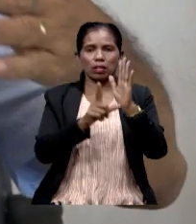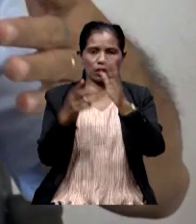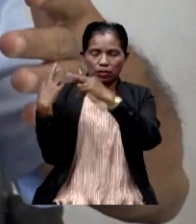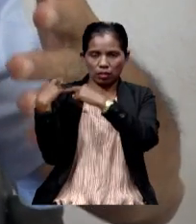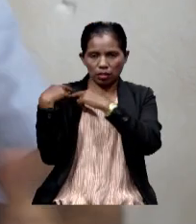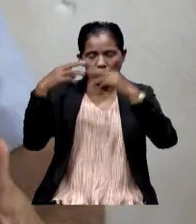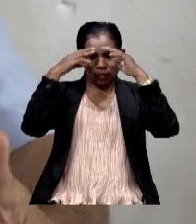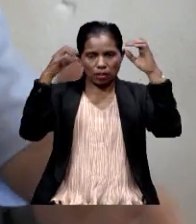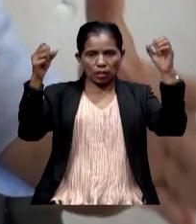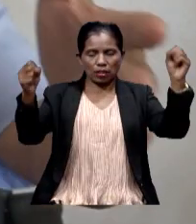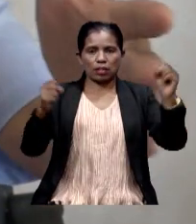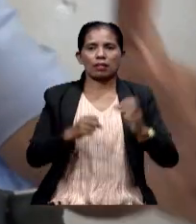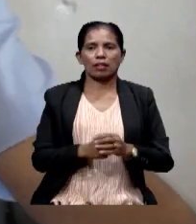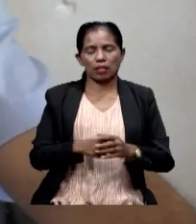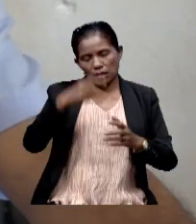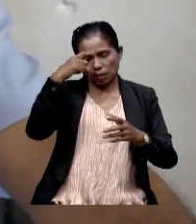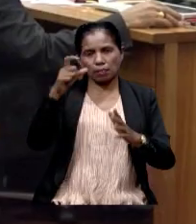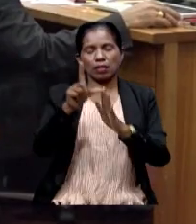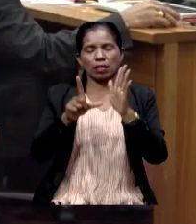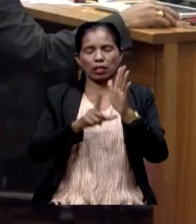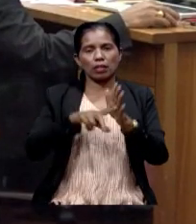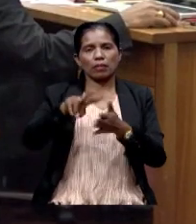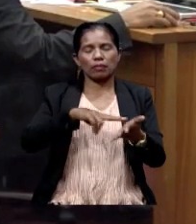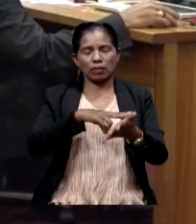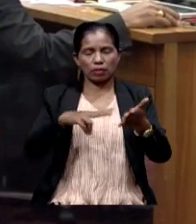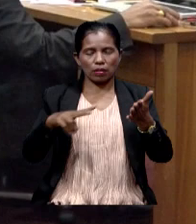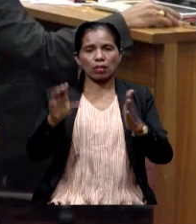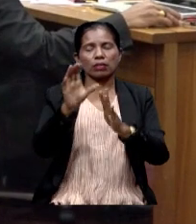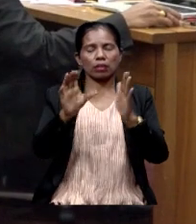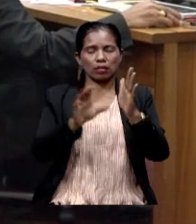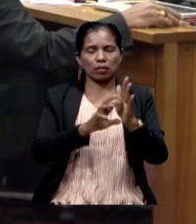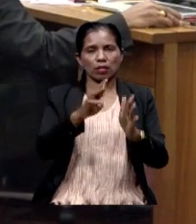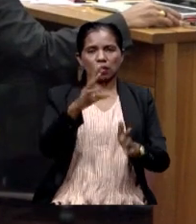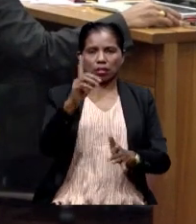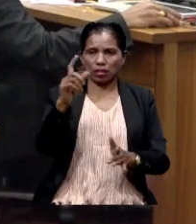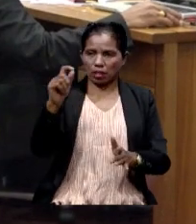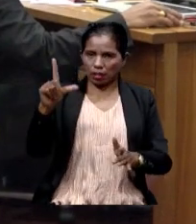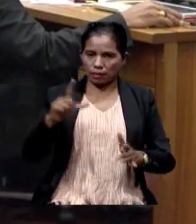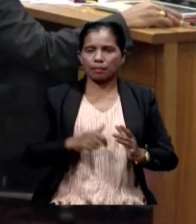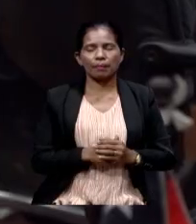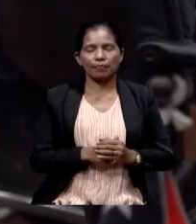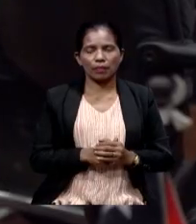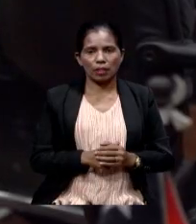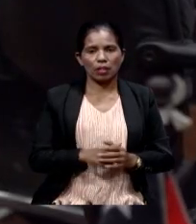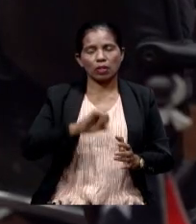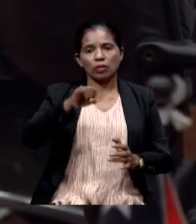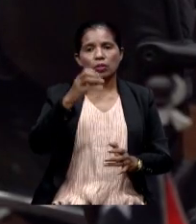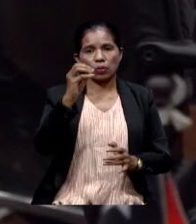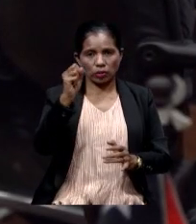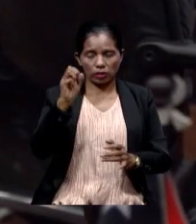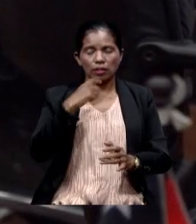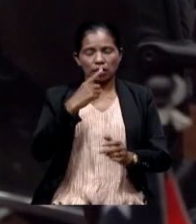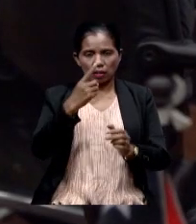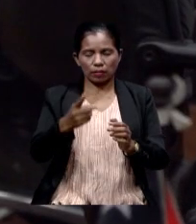do Presidente da República, também lei, né? Viola a Constituição República Democrática Timor-Leste. José Luiz Oliveira